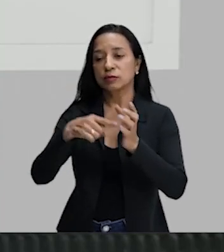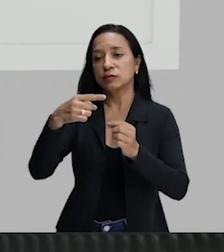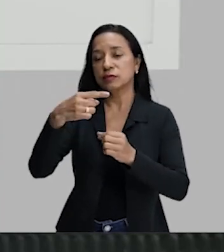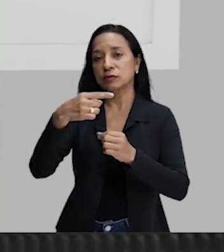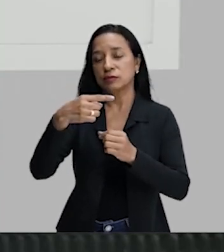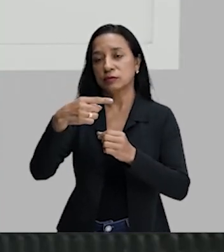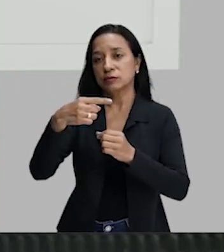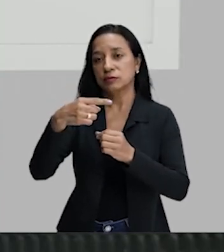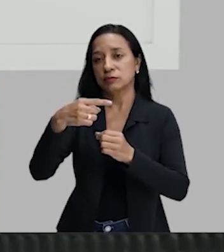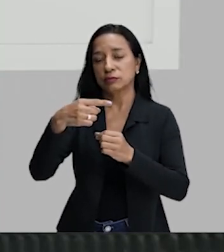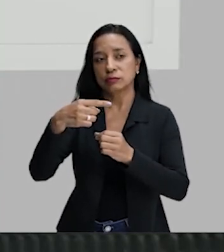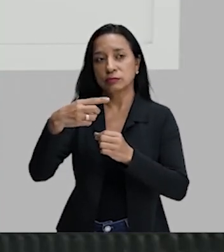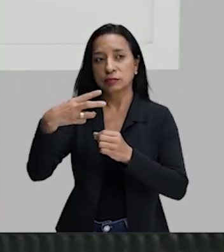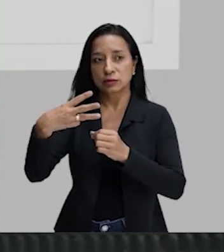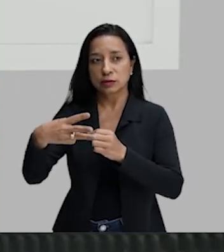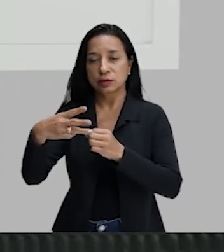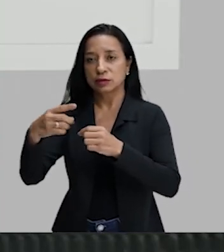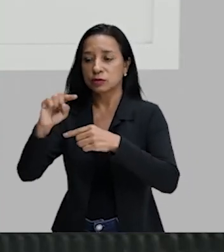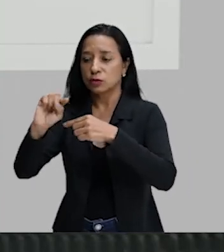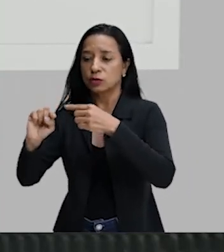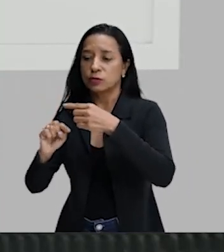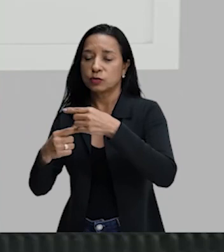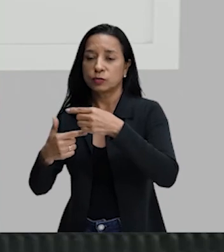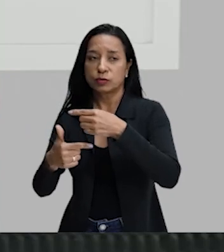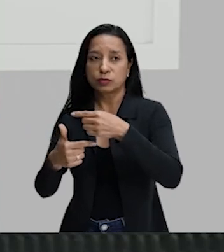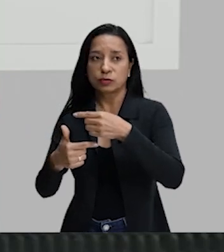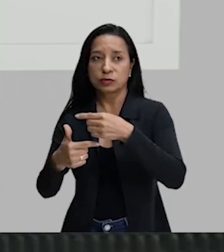10. 10 dividido por 2, 5.